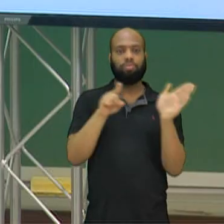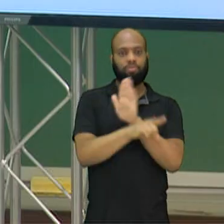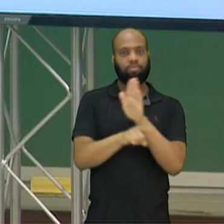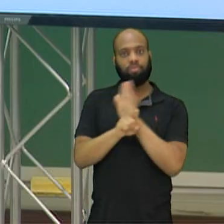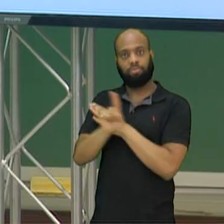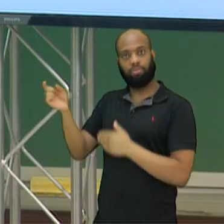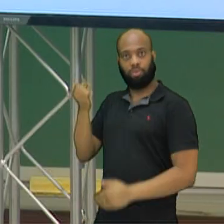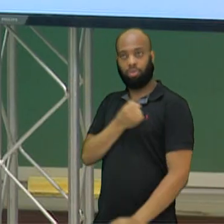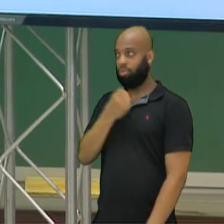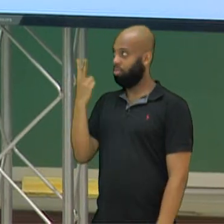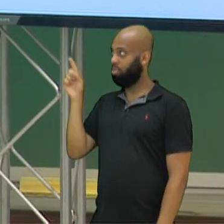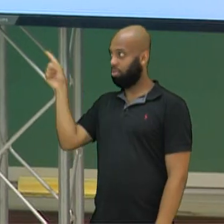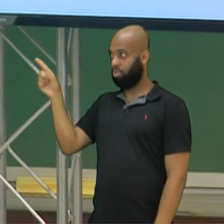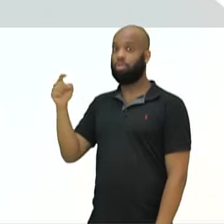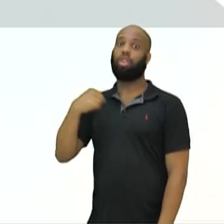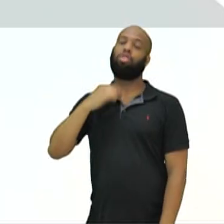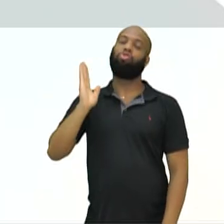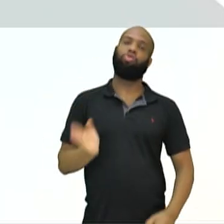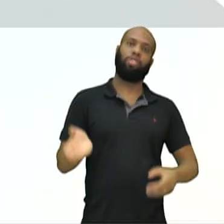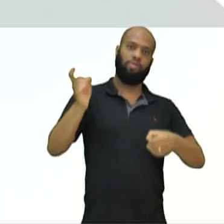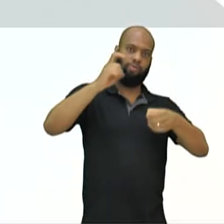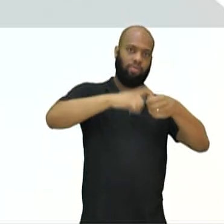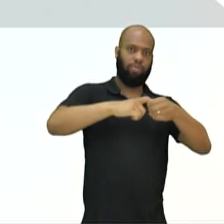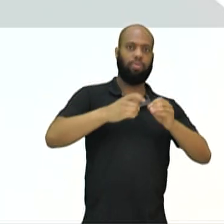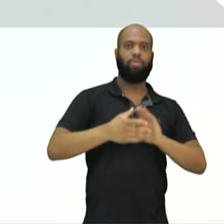Façam a atividade e já retornamos.